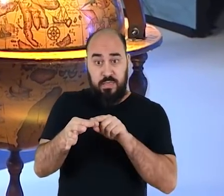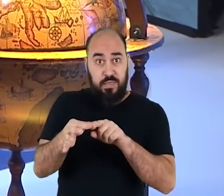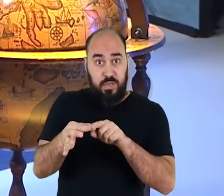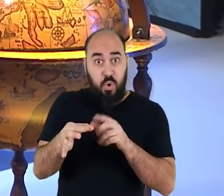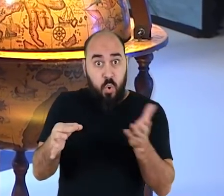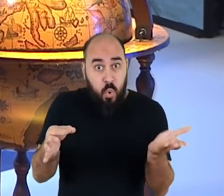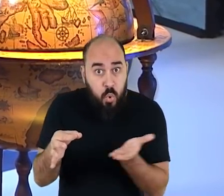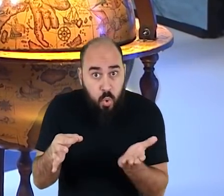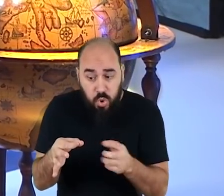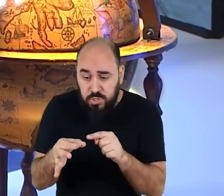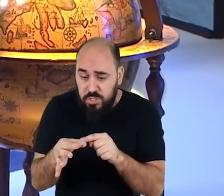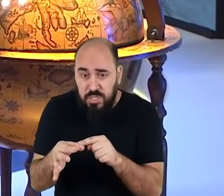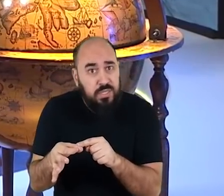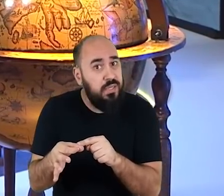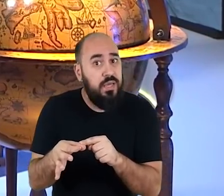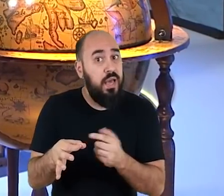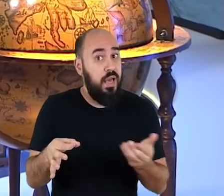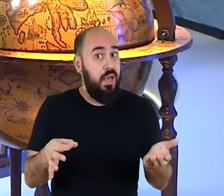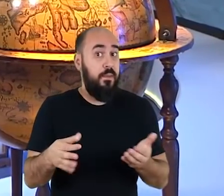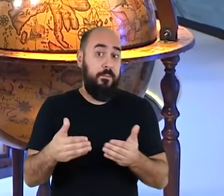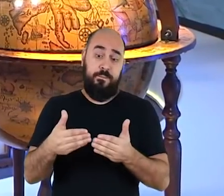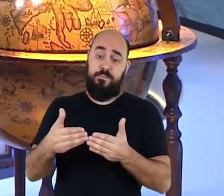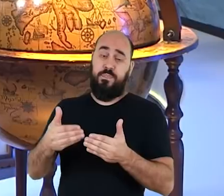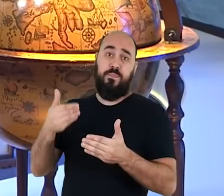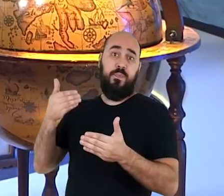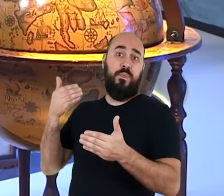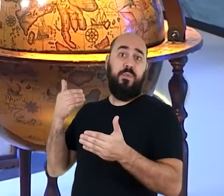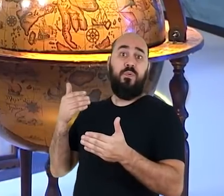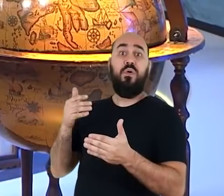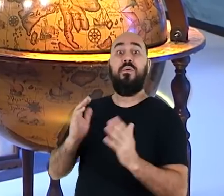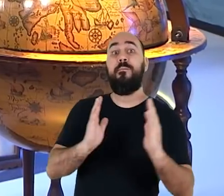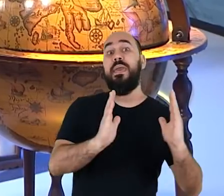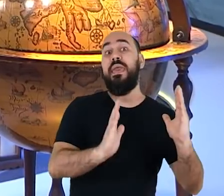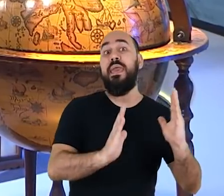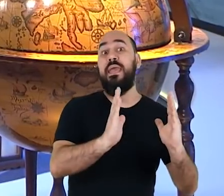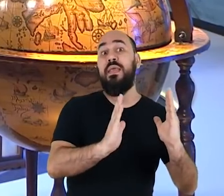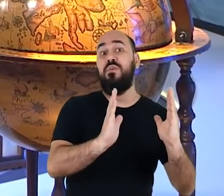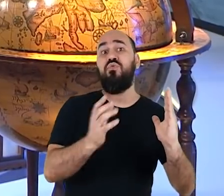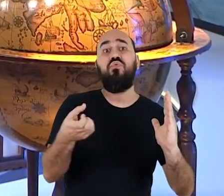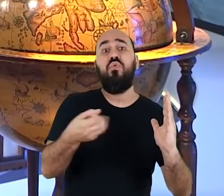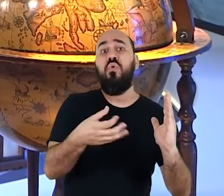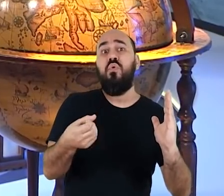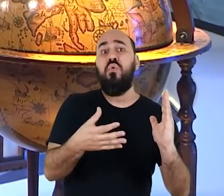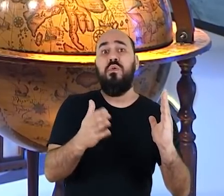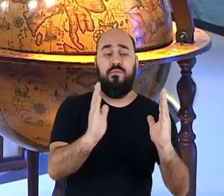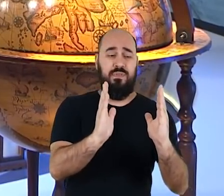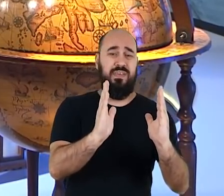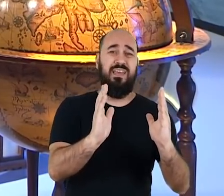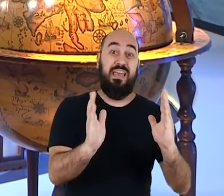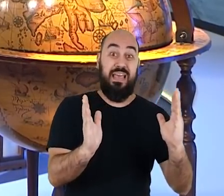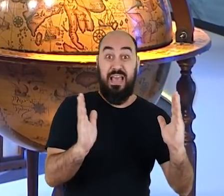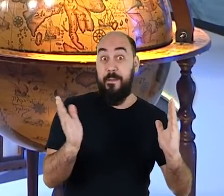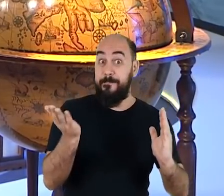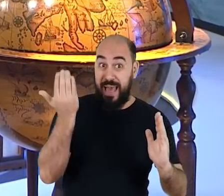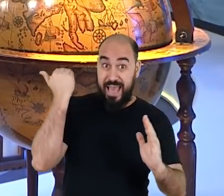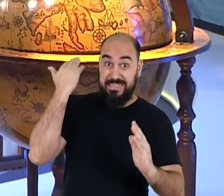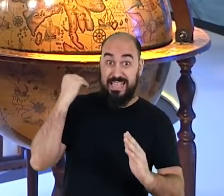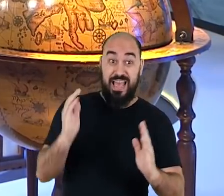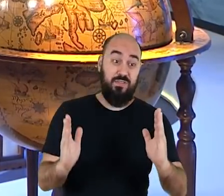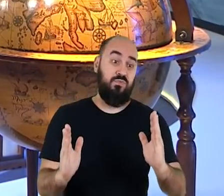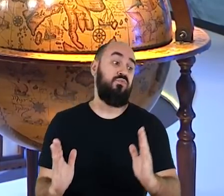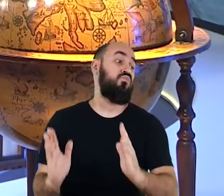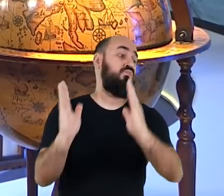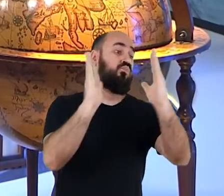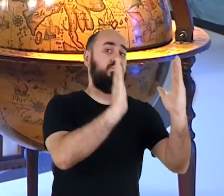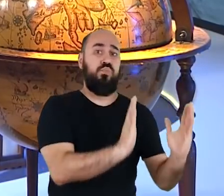conhecemos foram inventadas muito tempo depois da época dos patriarcas, isto lá na Lídia, ok? Por que eu estou dizendo